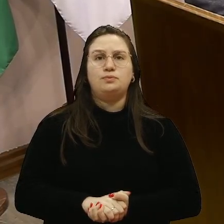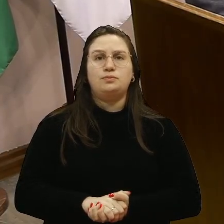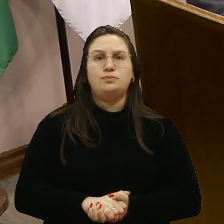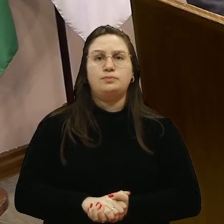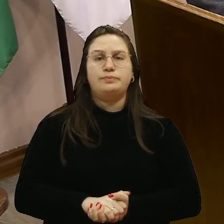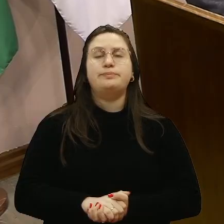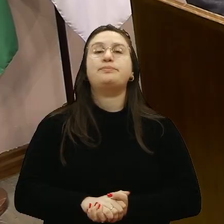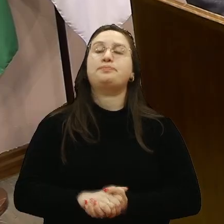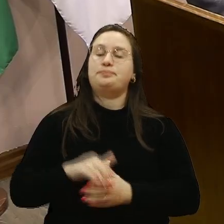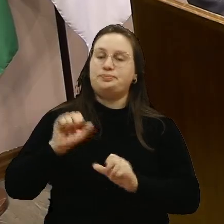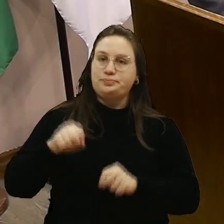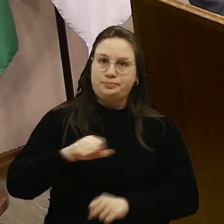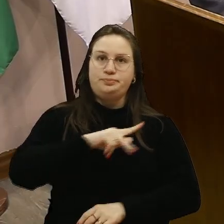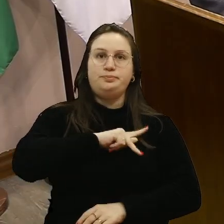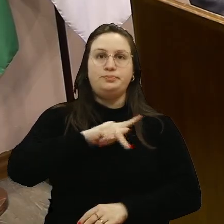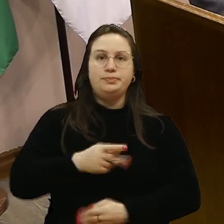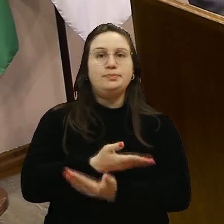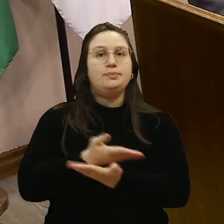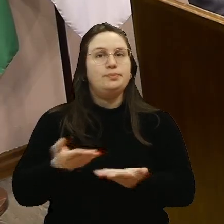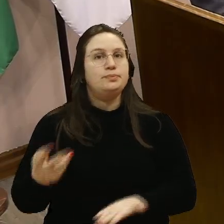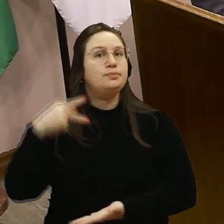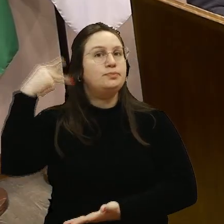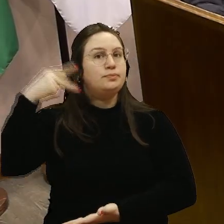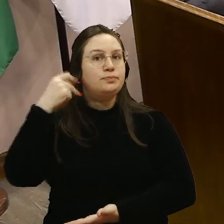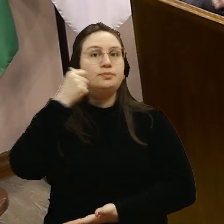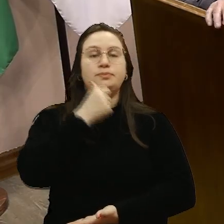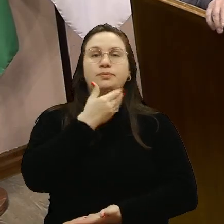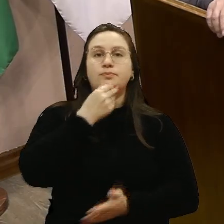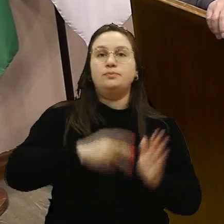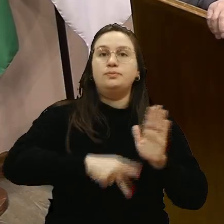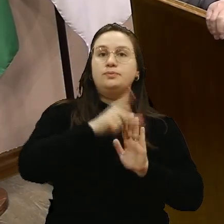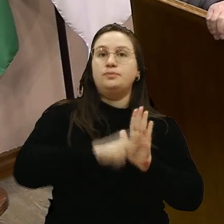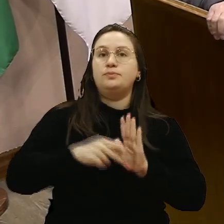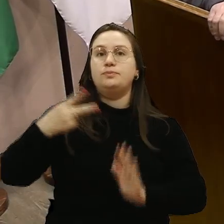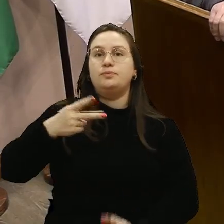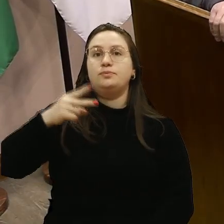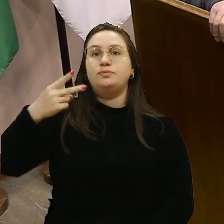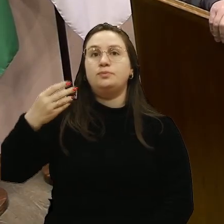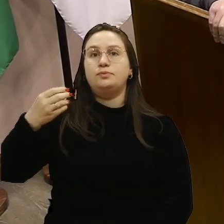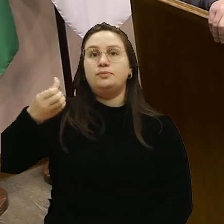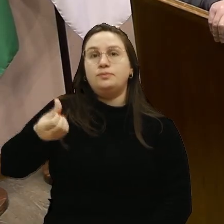Pois não, senhor presidente, senhoras e senhores vereadores, projeto de lei de número